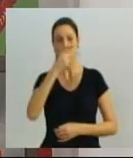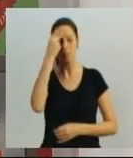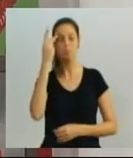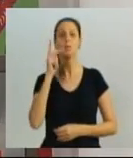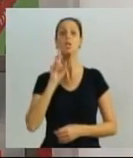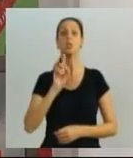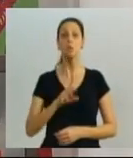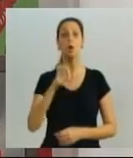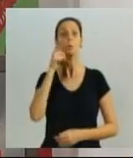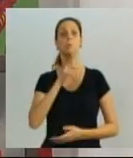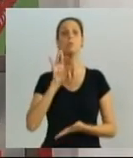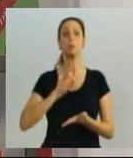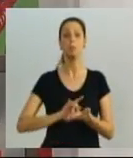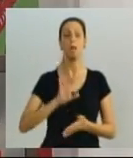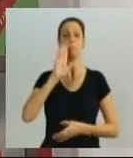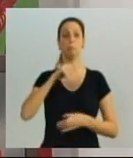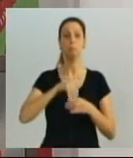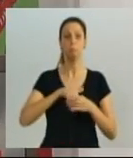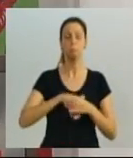elegia nessa cidade quem tinha dinheiro.